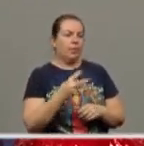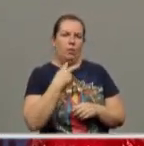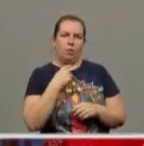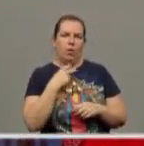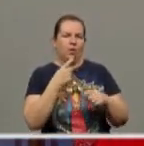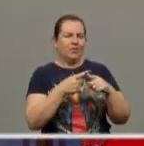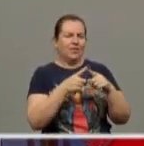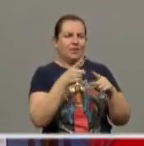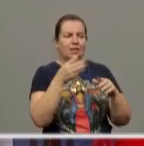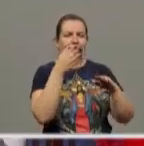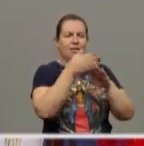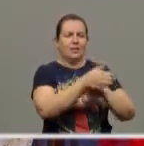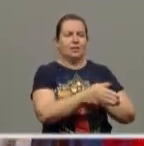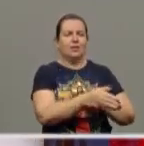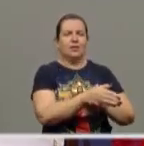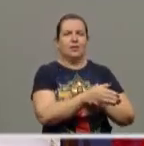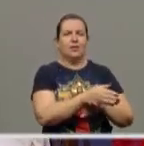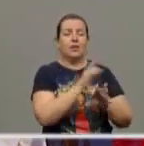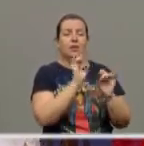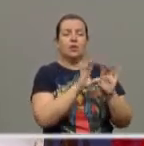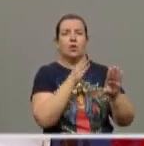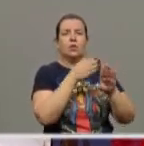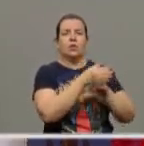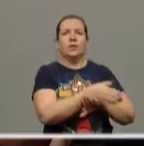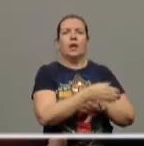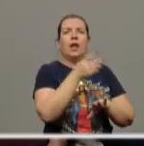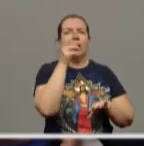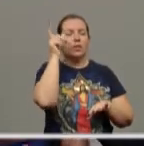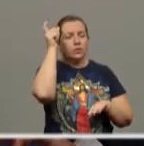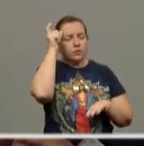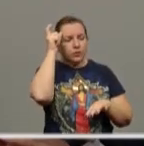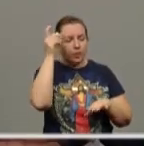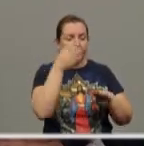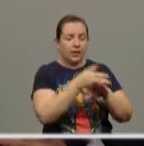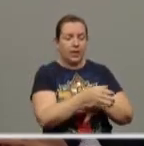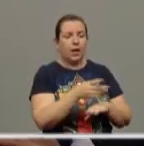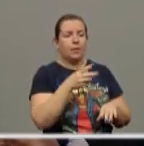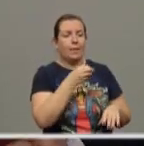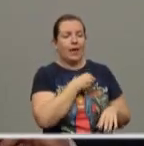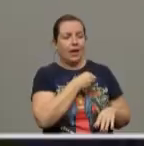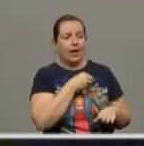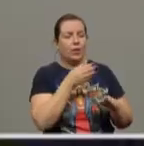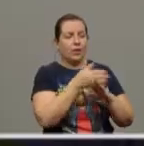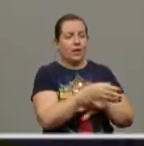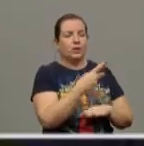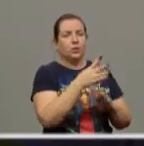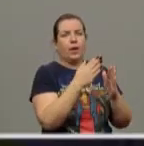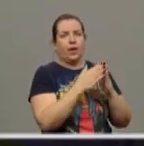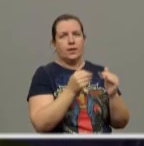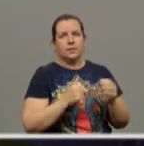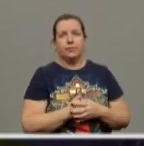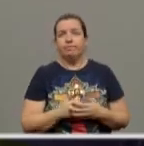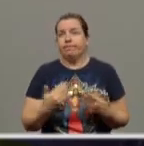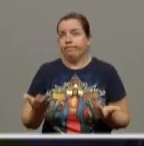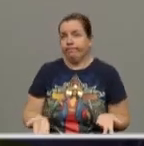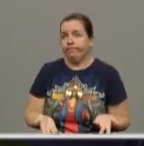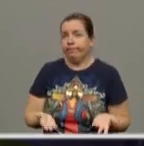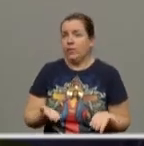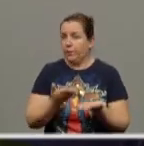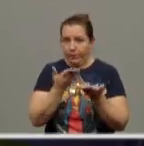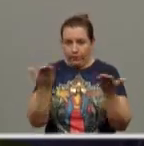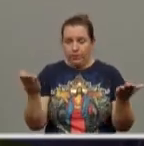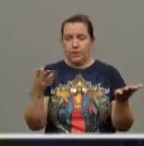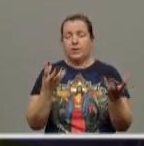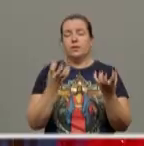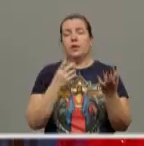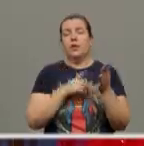falar assim, faça a festa aí que você quiser. Né? Você gosta que o diabo entre na tua casa ou não? Você quer isso ou não? Pois é, foi